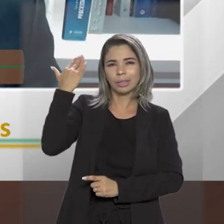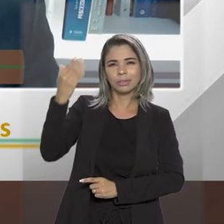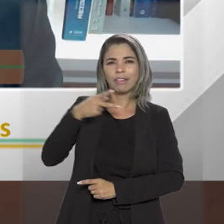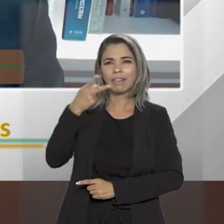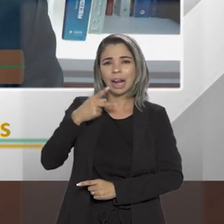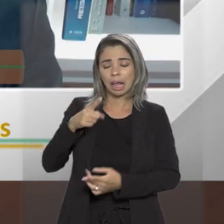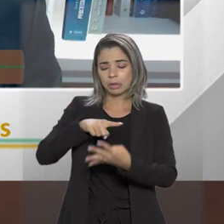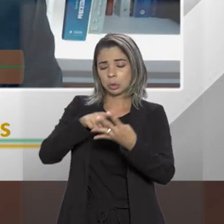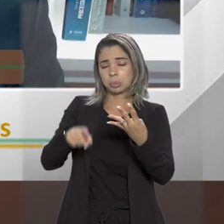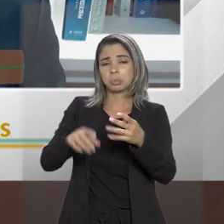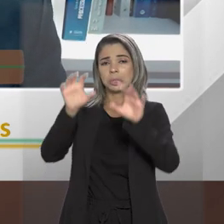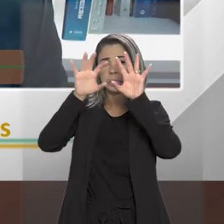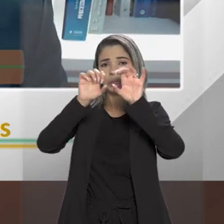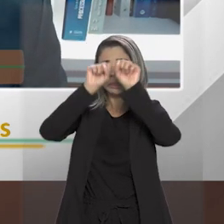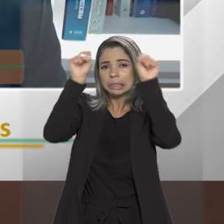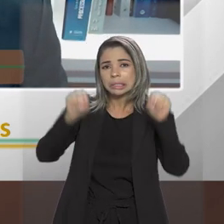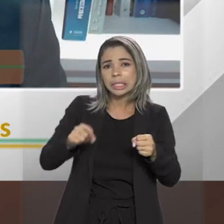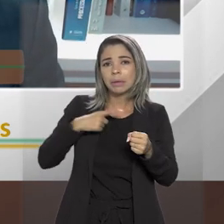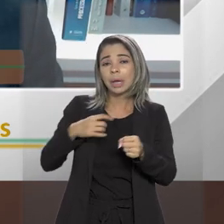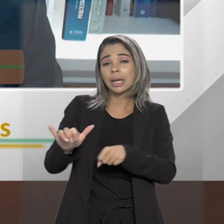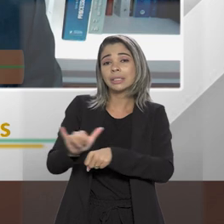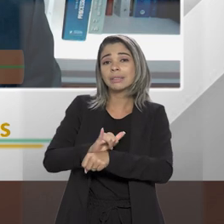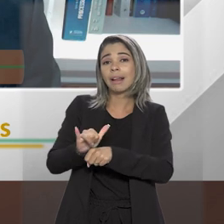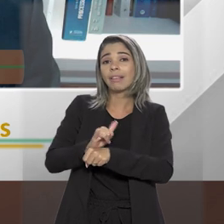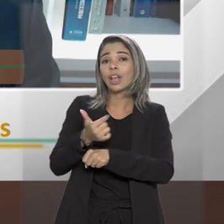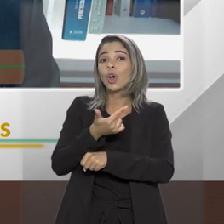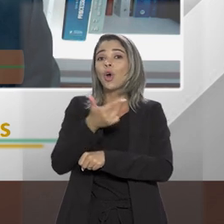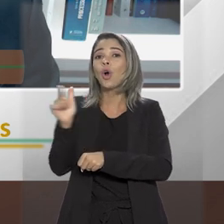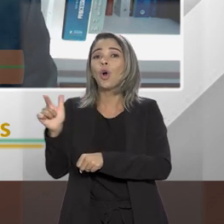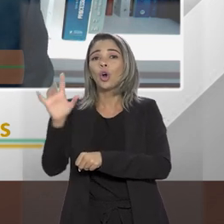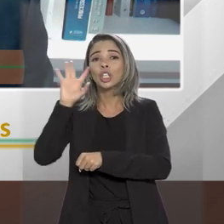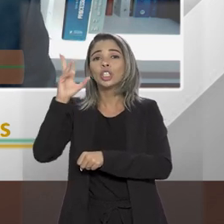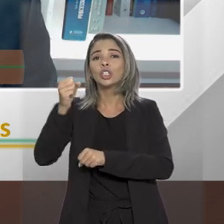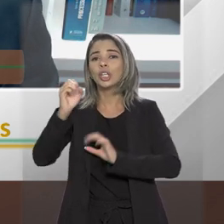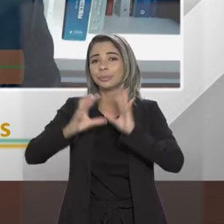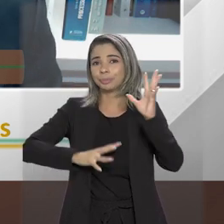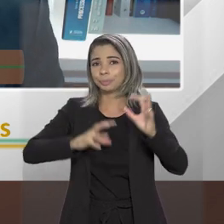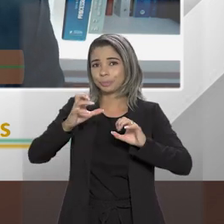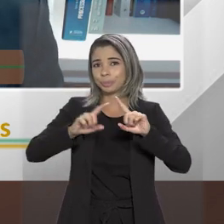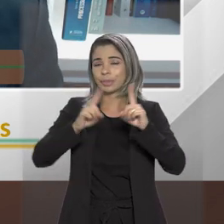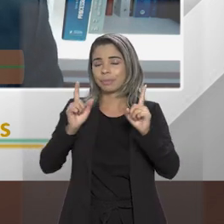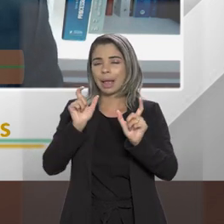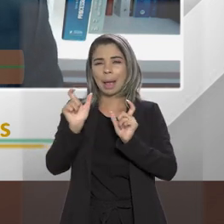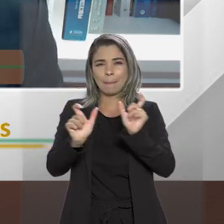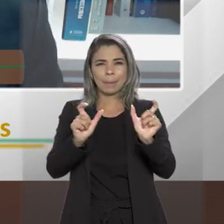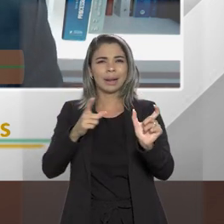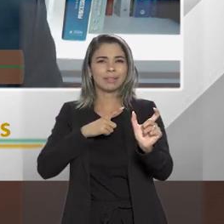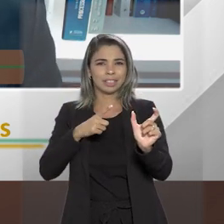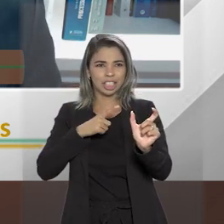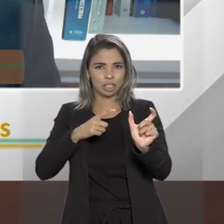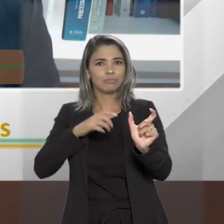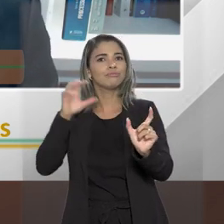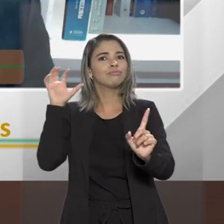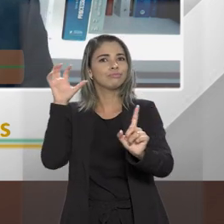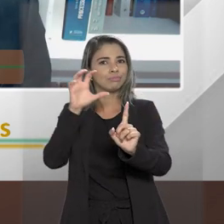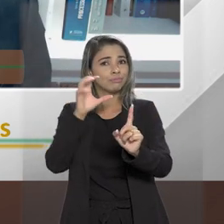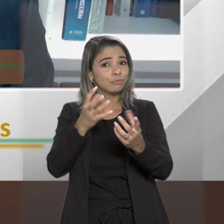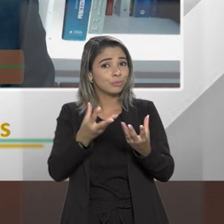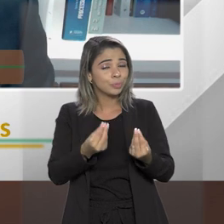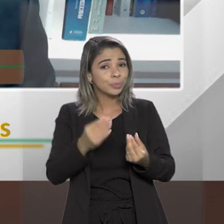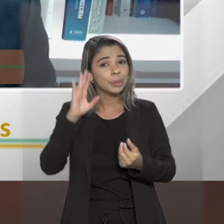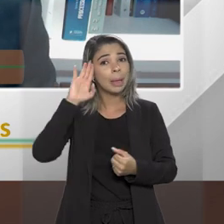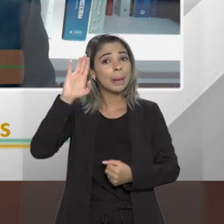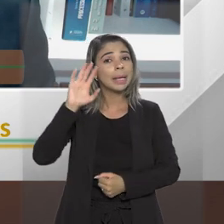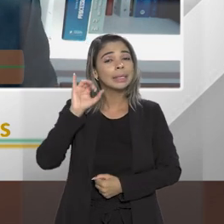esses sistemas de métodos alternativos de resolução de conflitos. E a gente sabe que as palavras têm bastante força, né? E principalmente quando nós